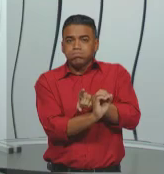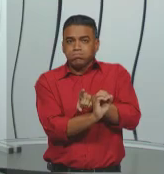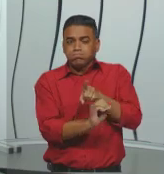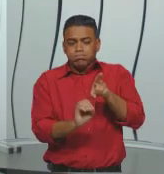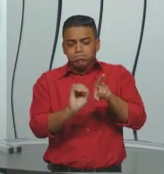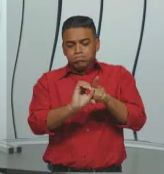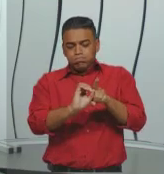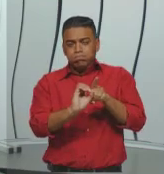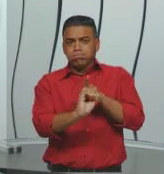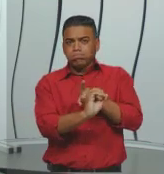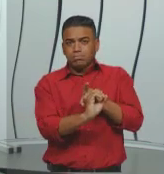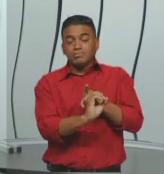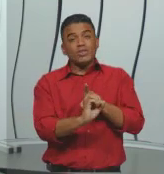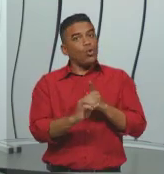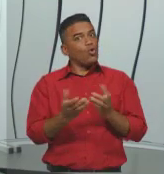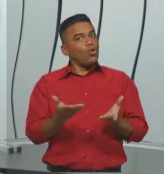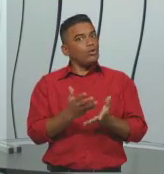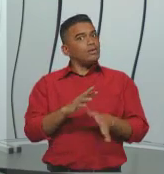lá.